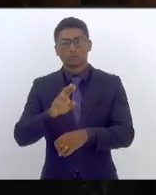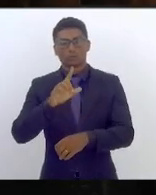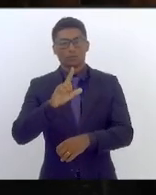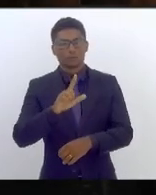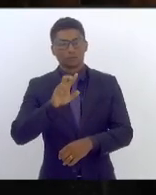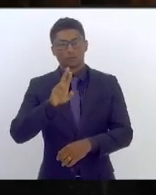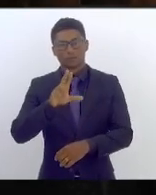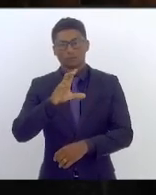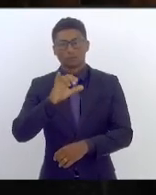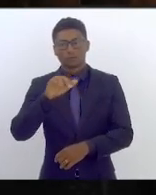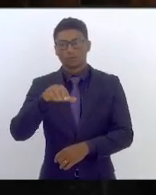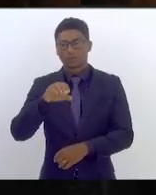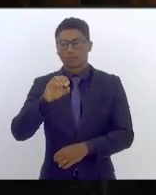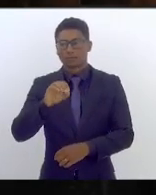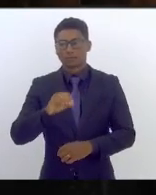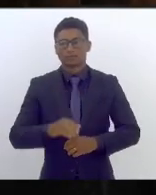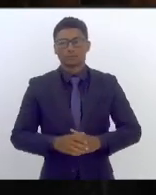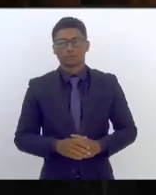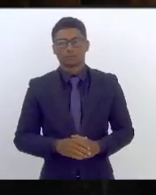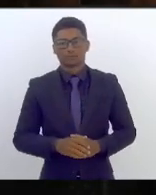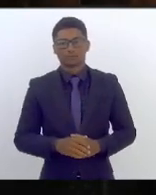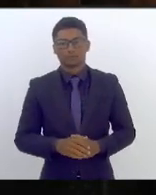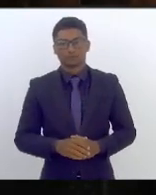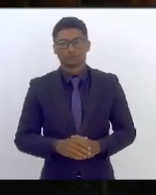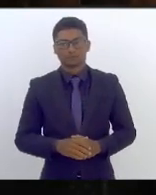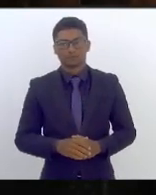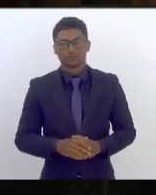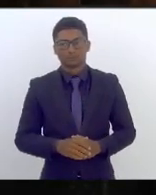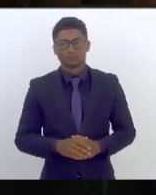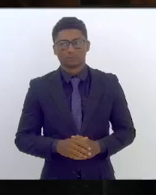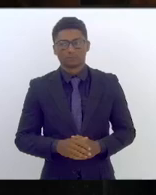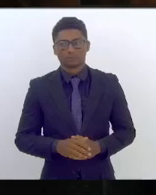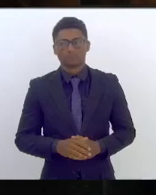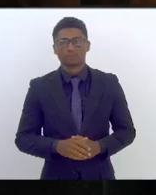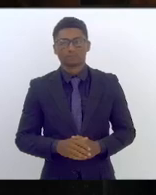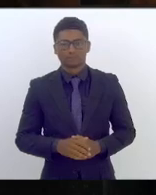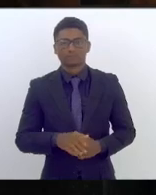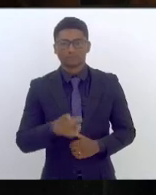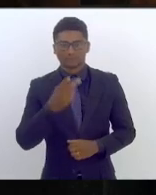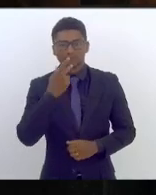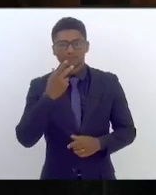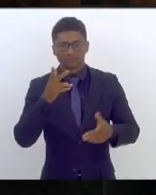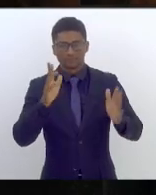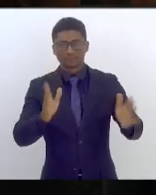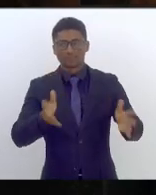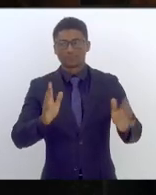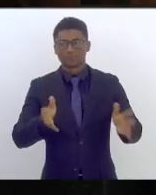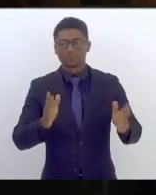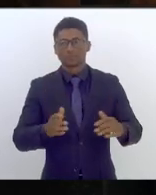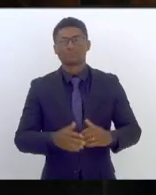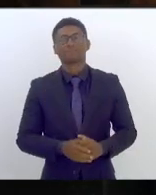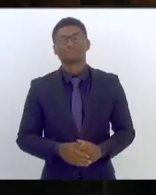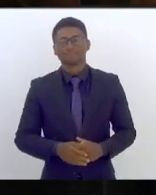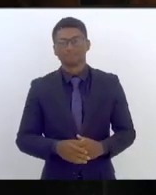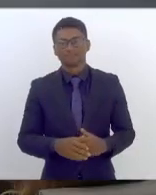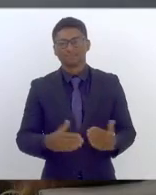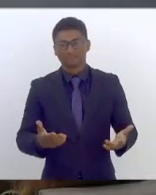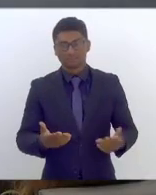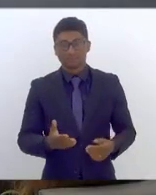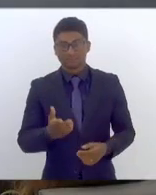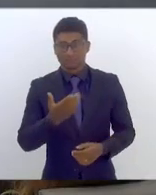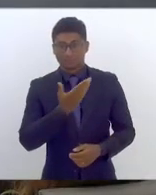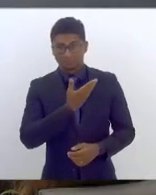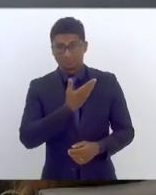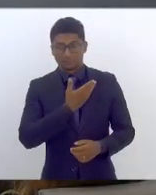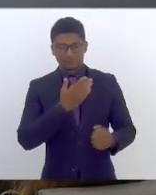Oliveira Matos de Souza Como já já falou companheiro nosso né da trincheira